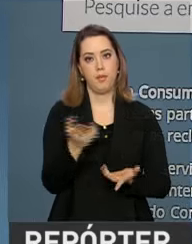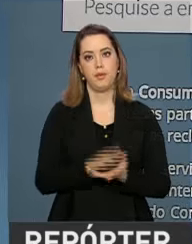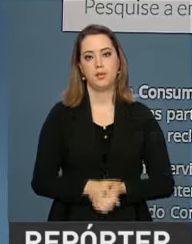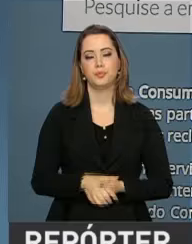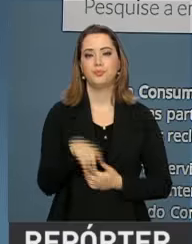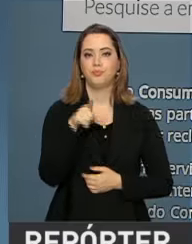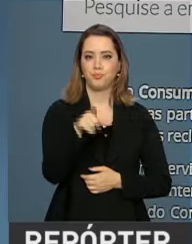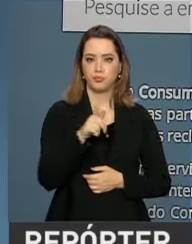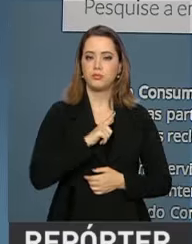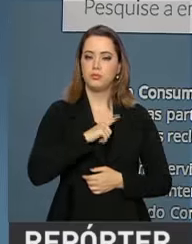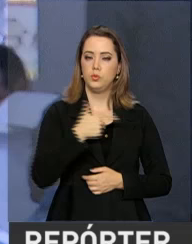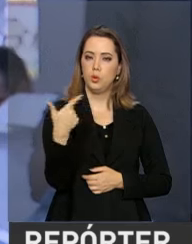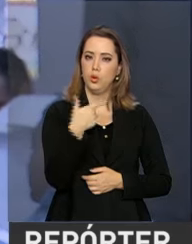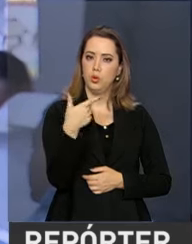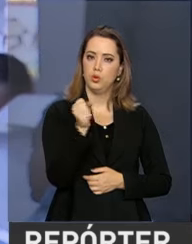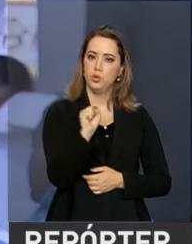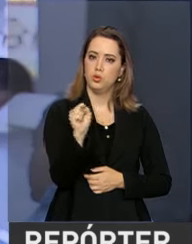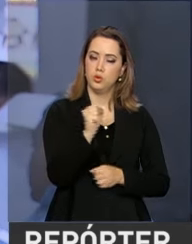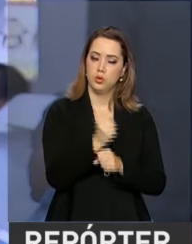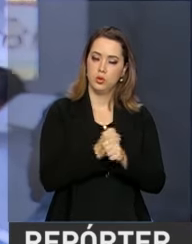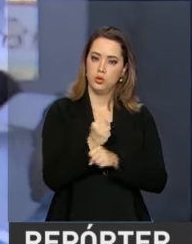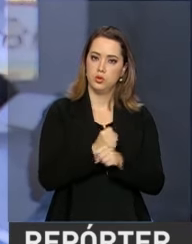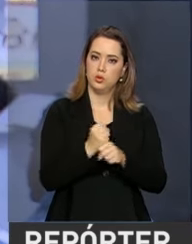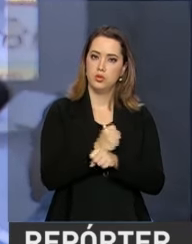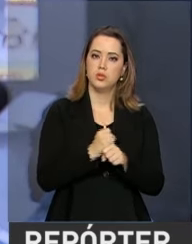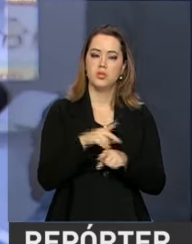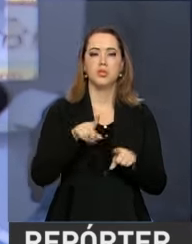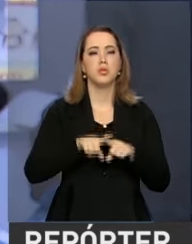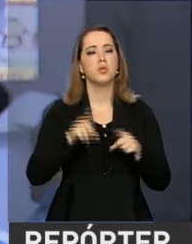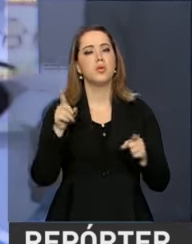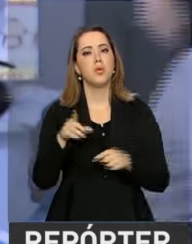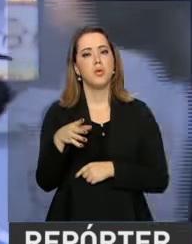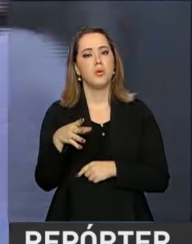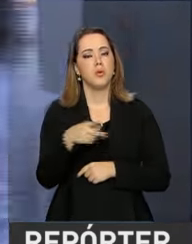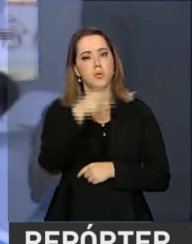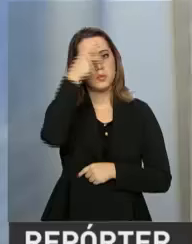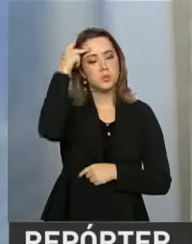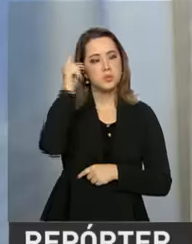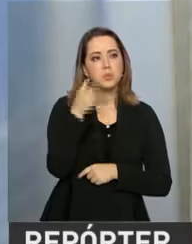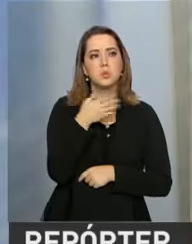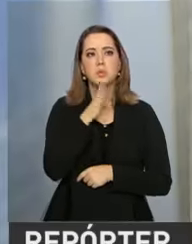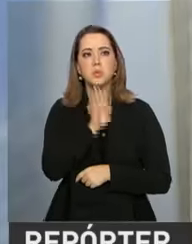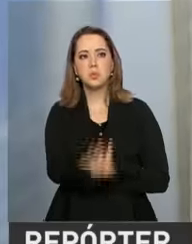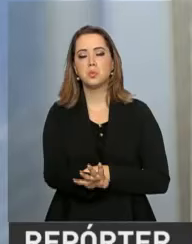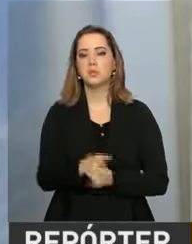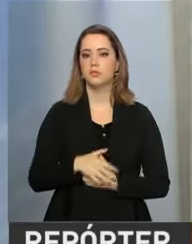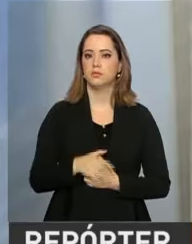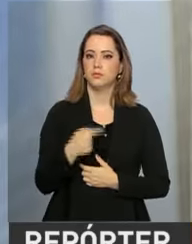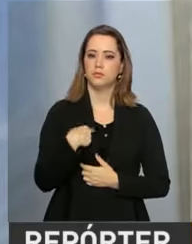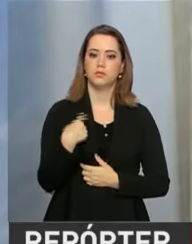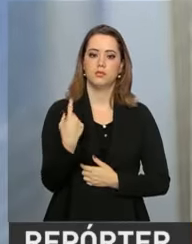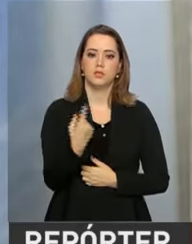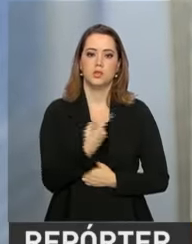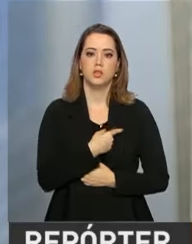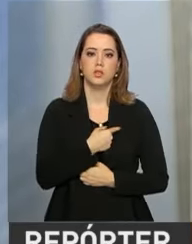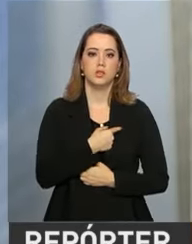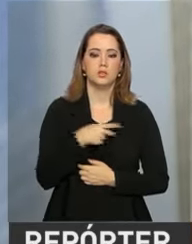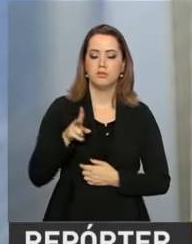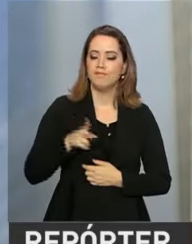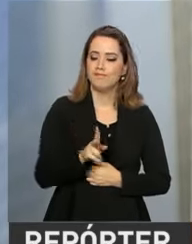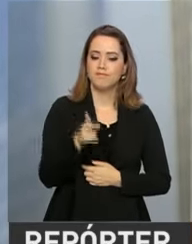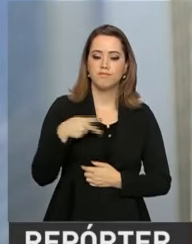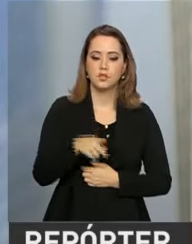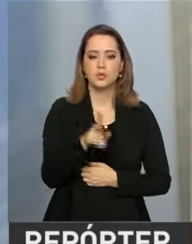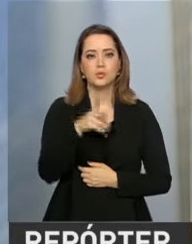plataforma completou 2 anos no ar, mas muita gente desconhece a ferramenta. Às vezes, você passa o dia todo sem resolver